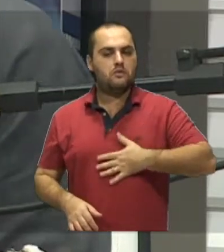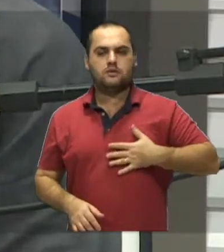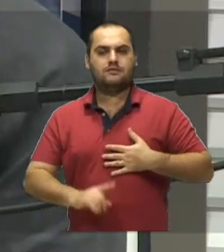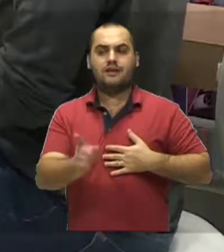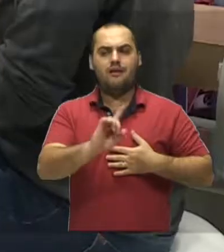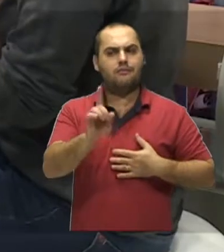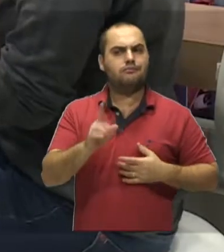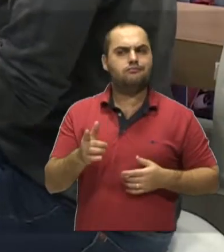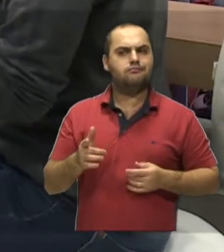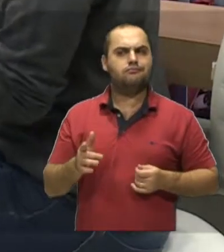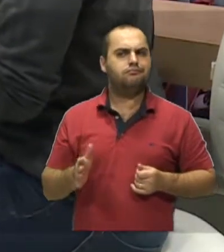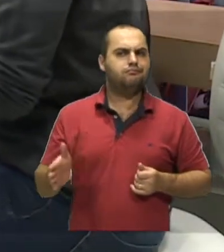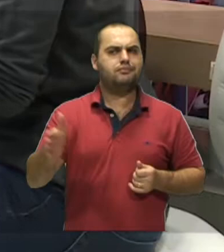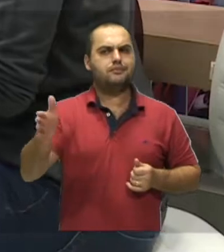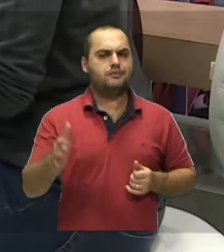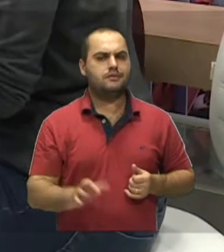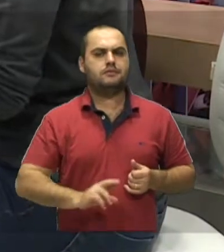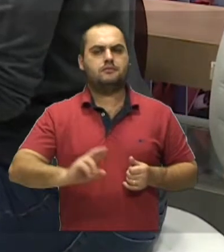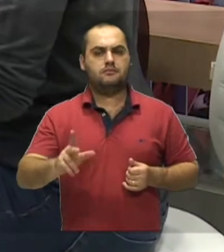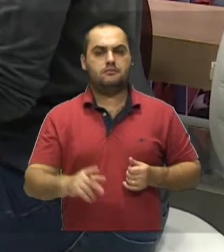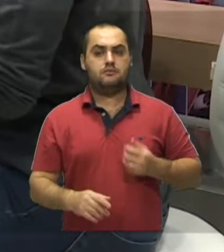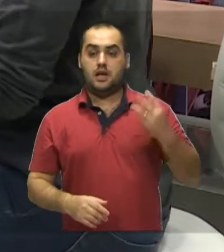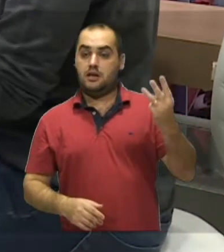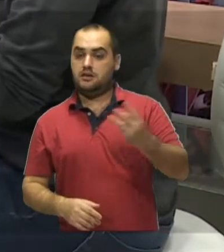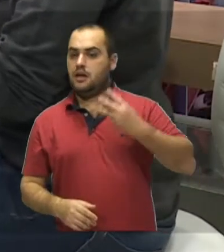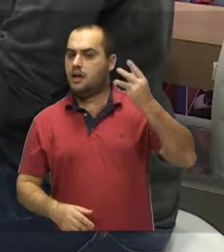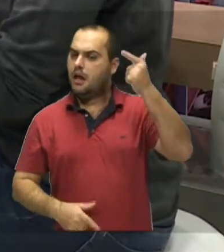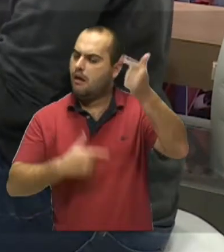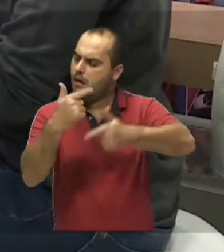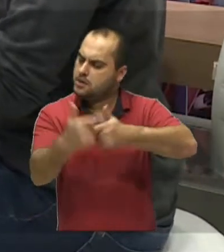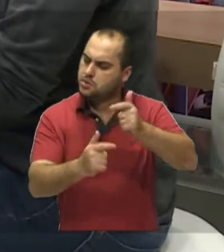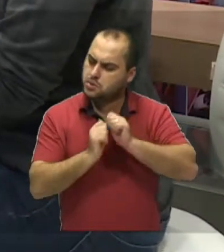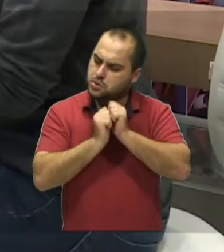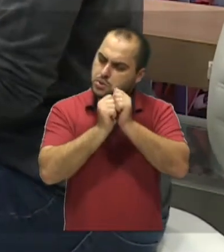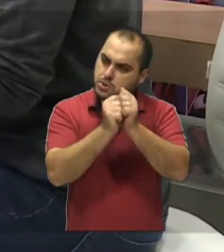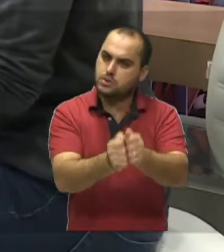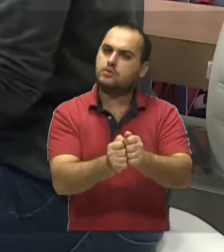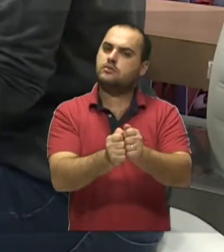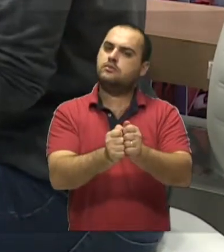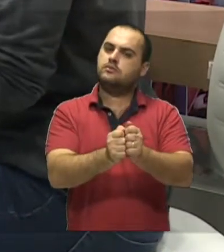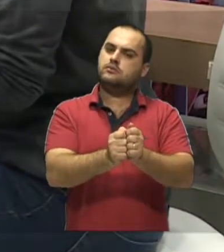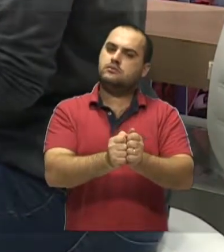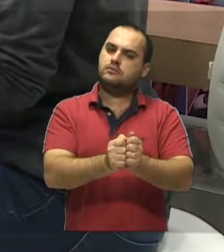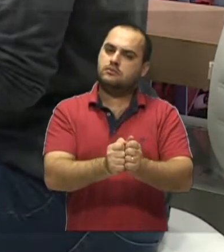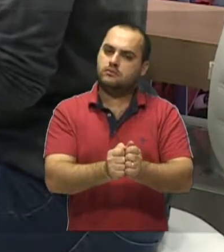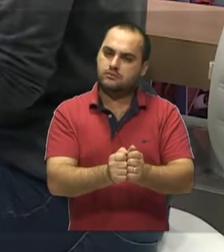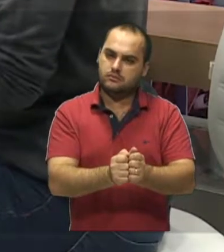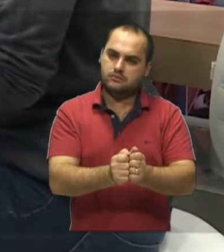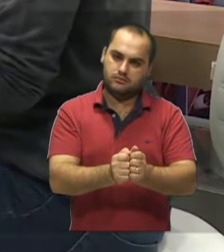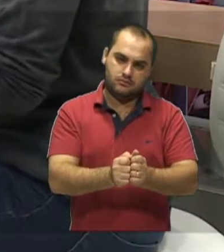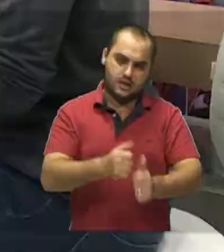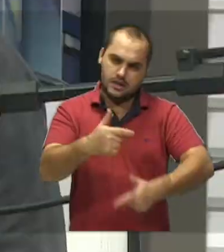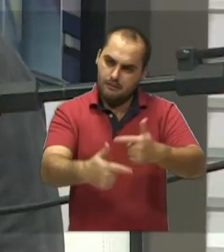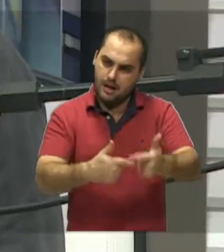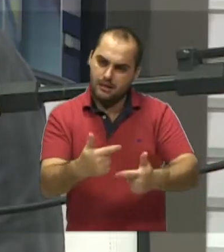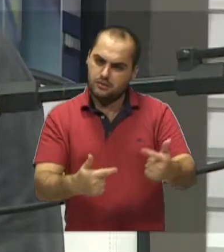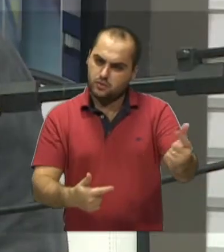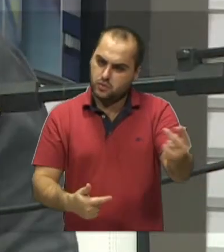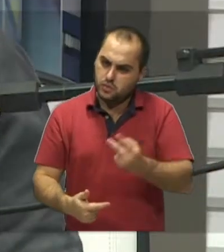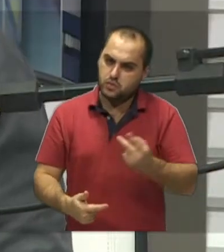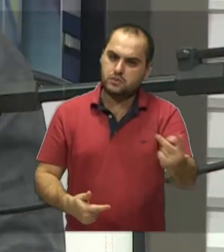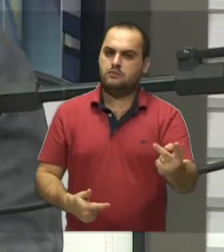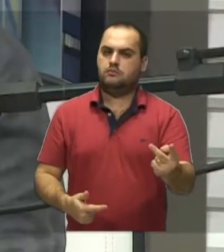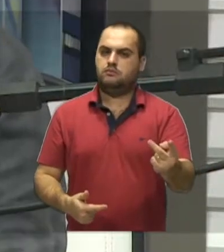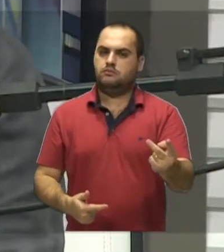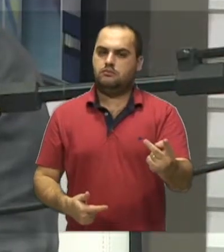linha. E eles mesmos também, a gente trabalha muito bem juntos, assim. Acho que a gente confia muito no trabalho de um do outro. Então